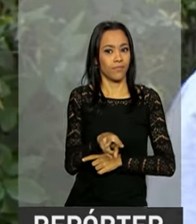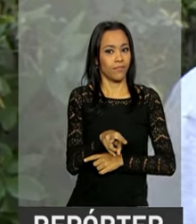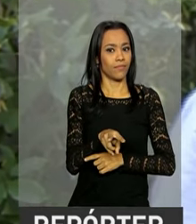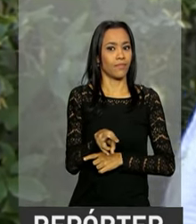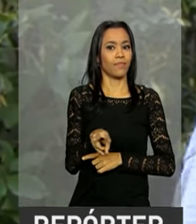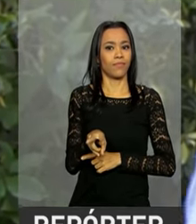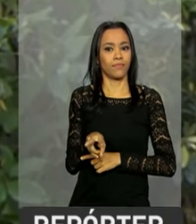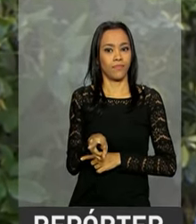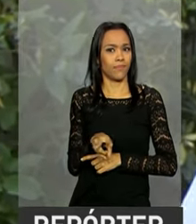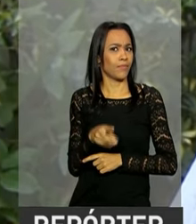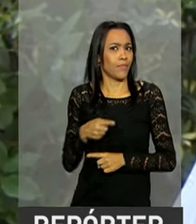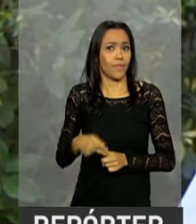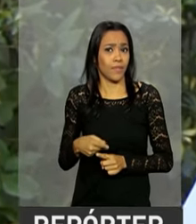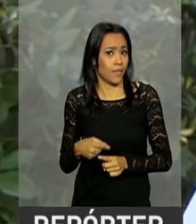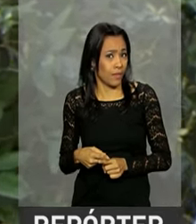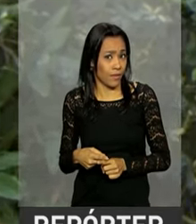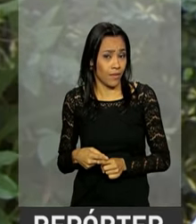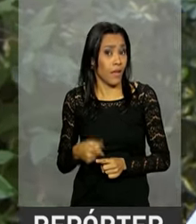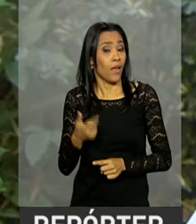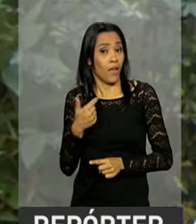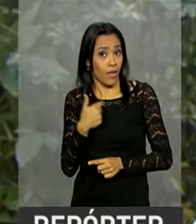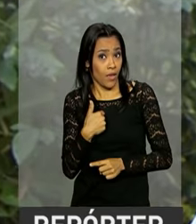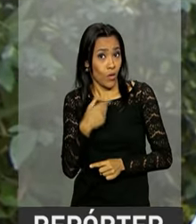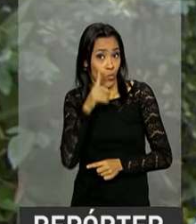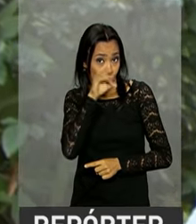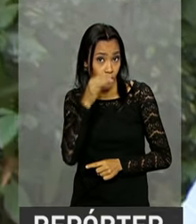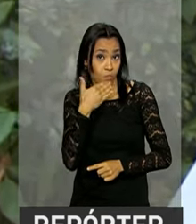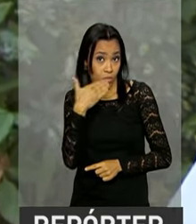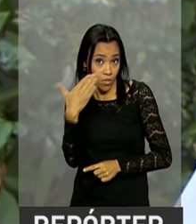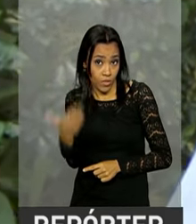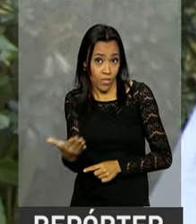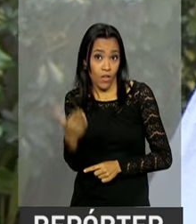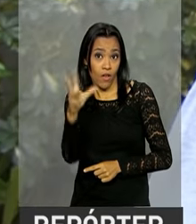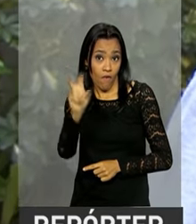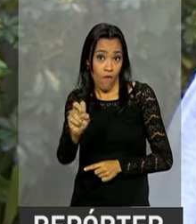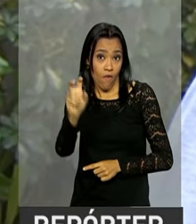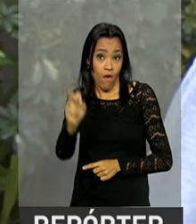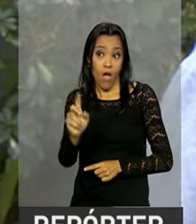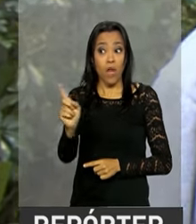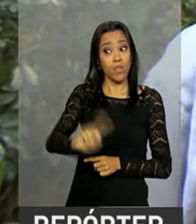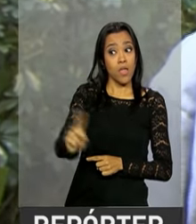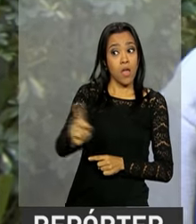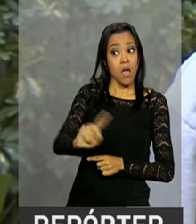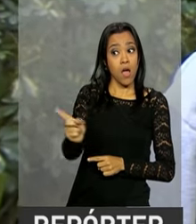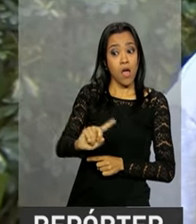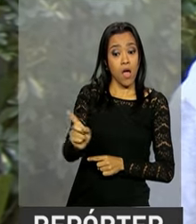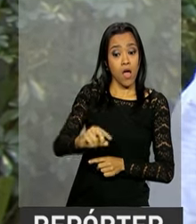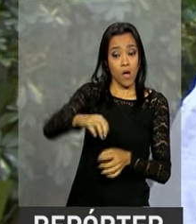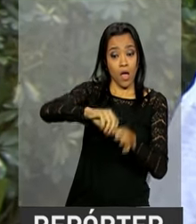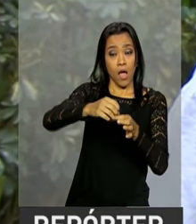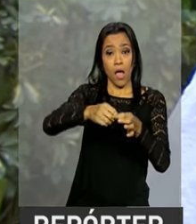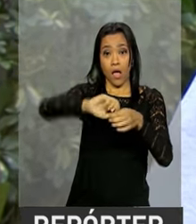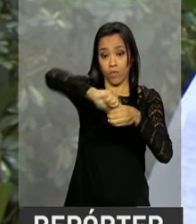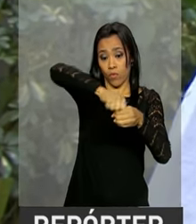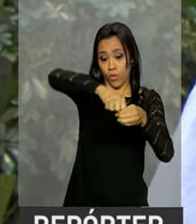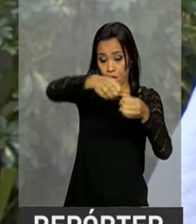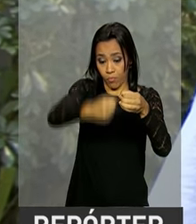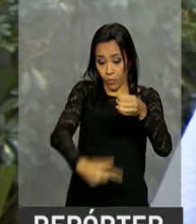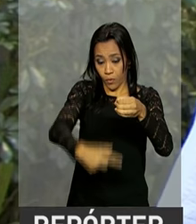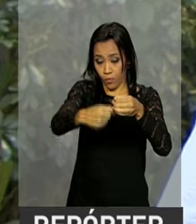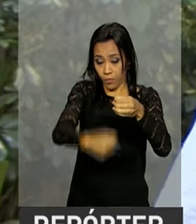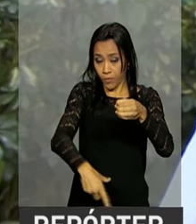observando por eu peço? Um dia eu pedi pro meu avô não deixar n ficar